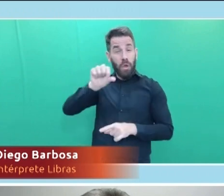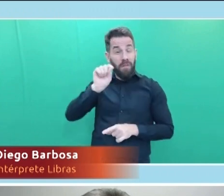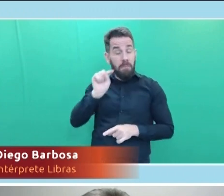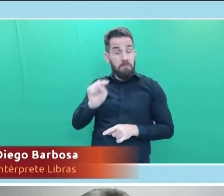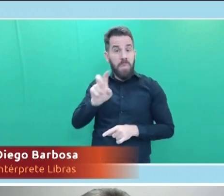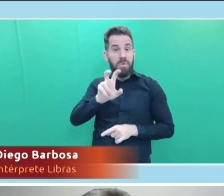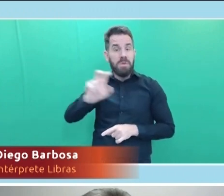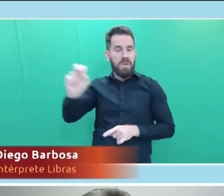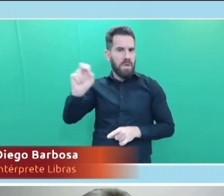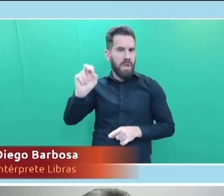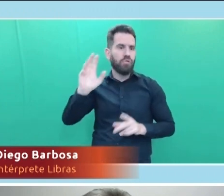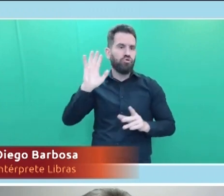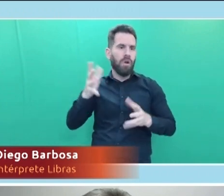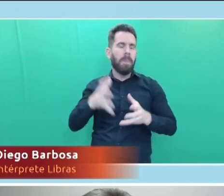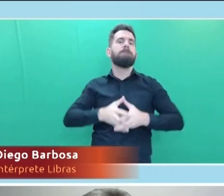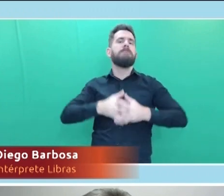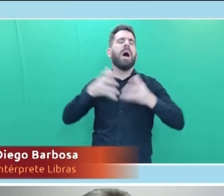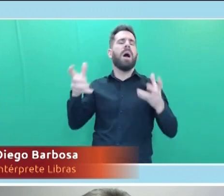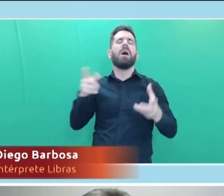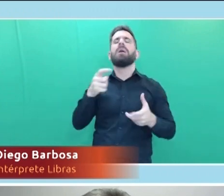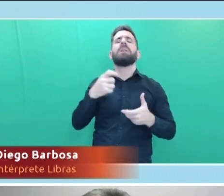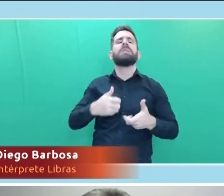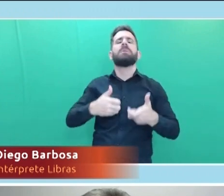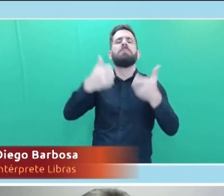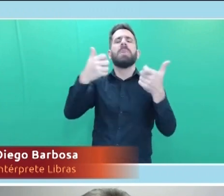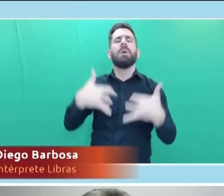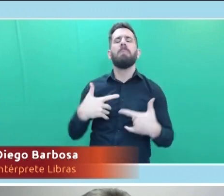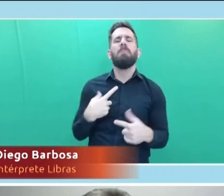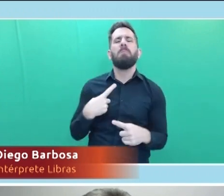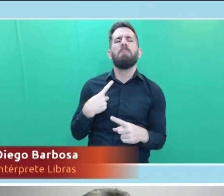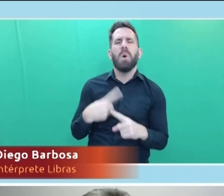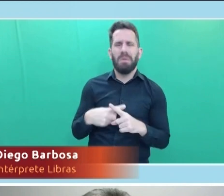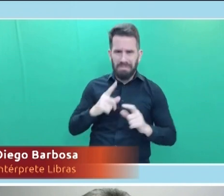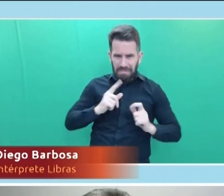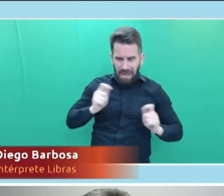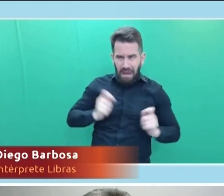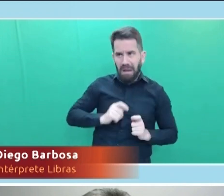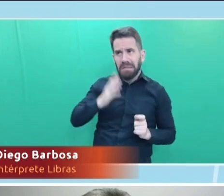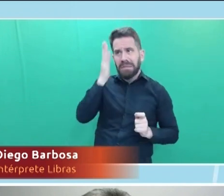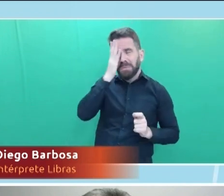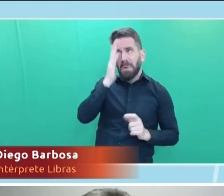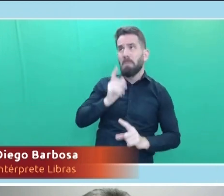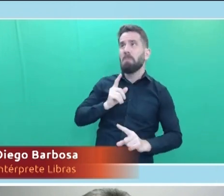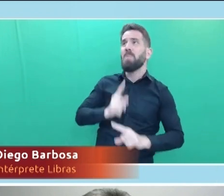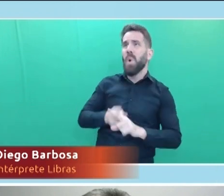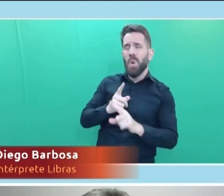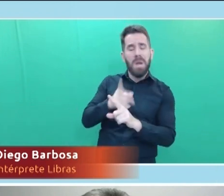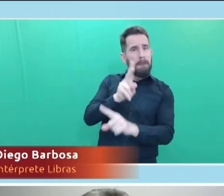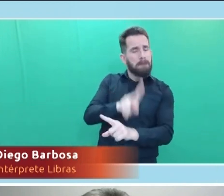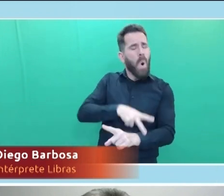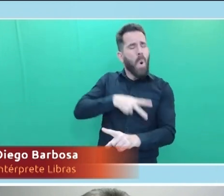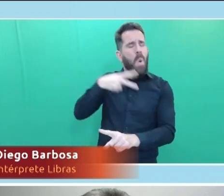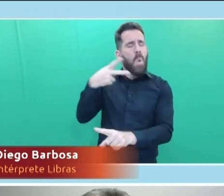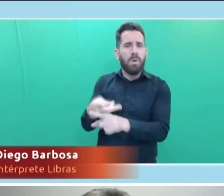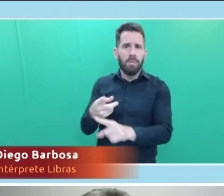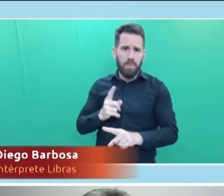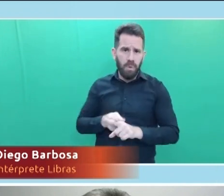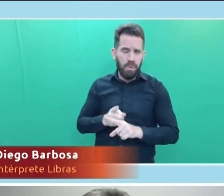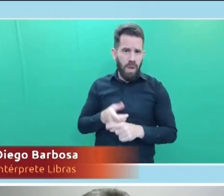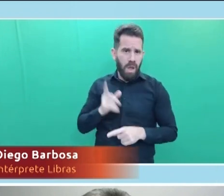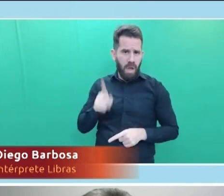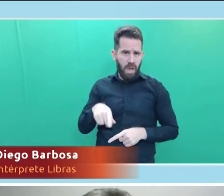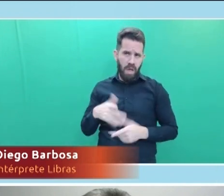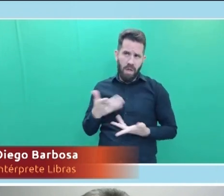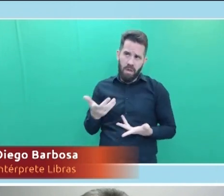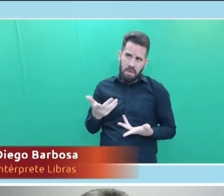pouco do porquê, talvez, né? Se a gente conseguir explicar desse aumento. Será que se deve mais à forma que o IBGE